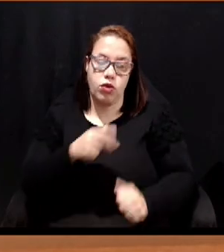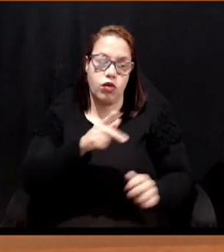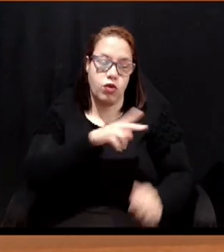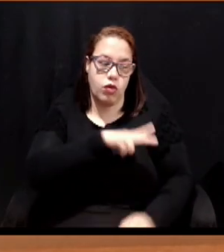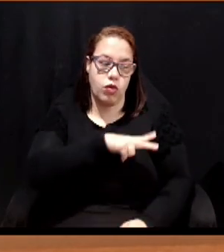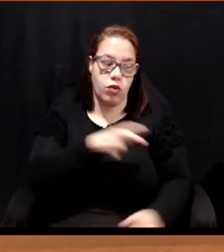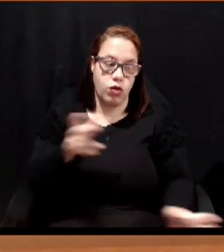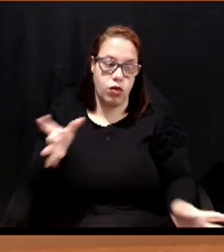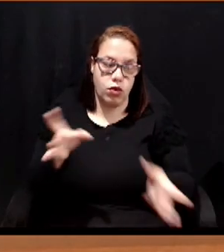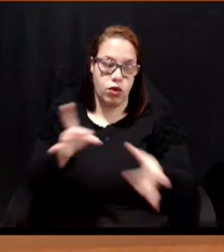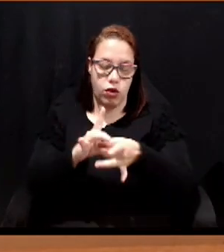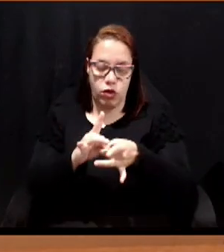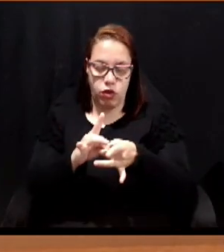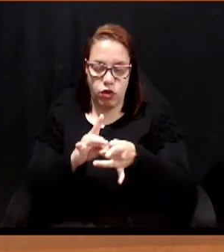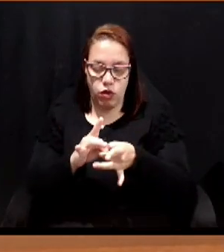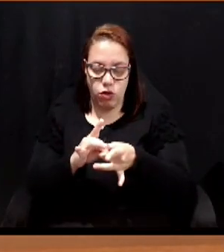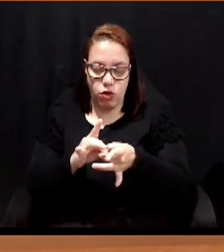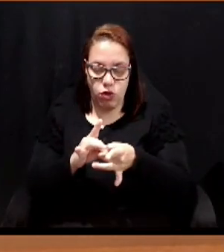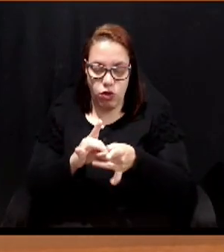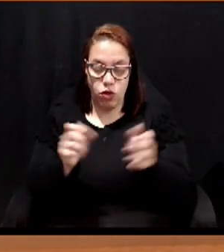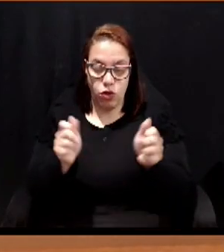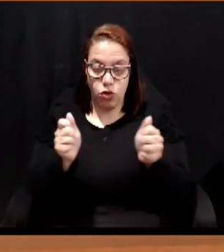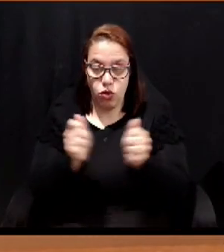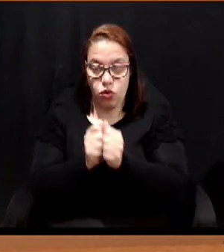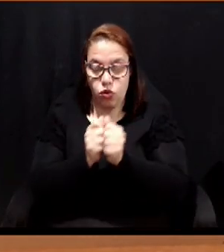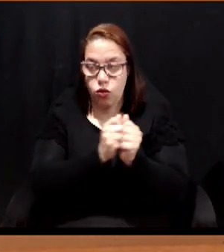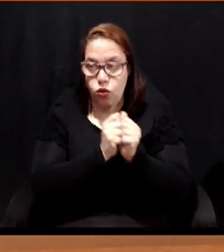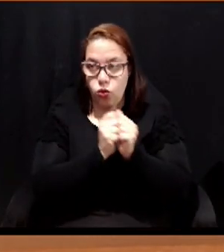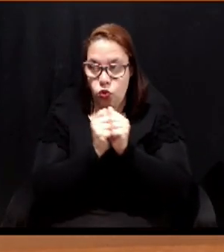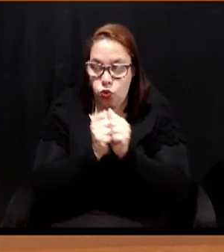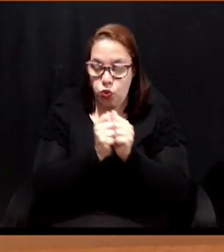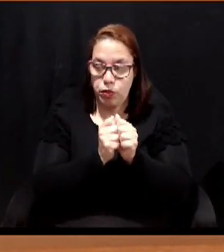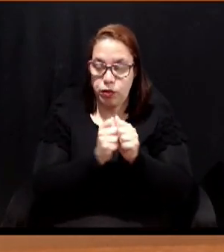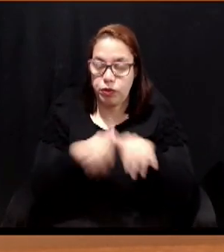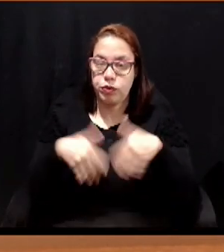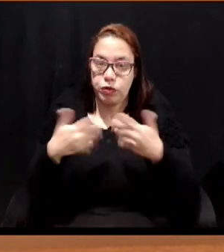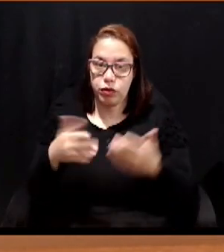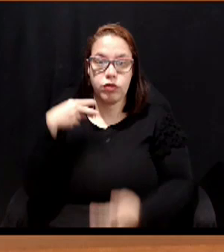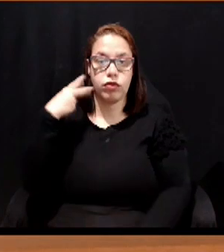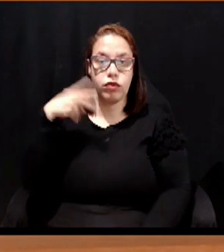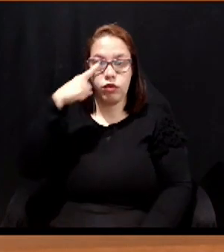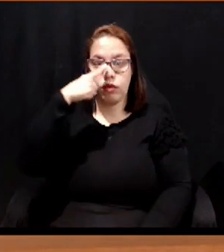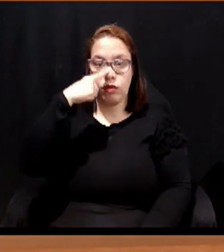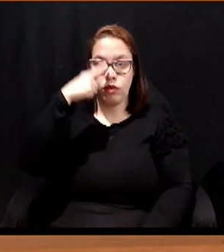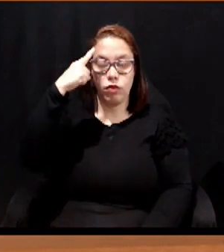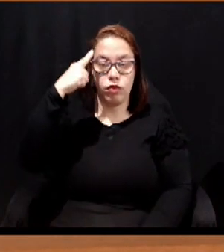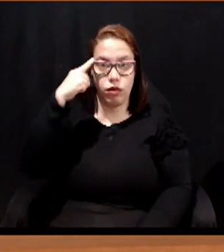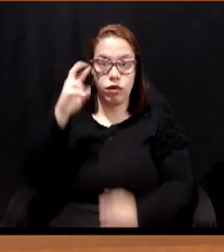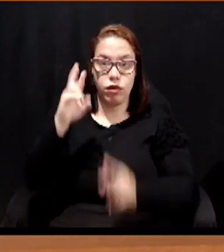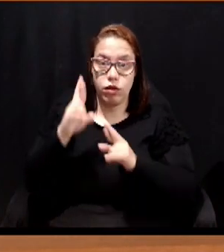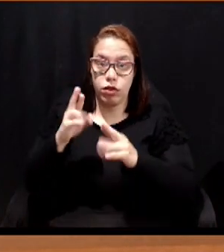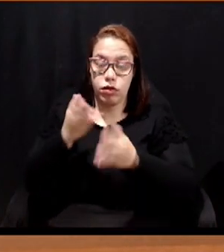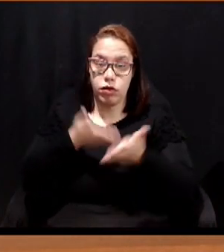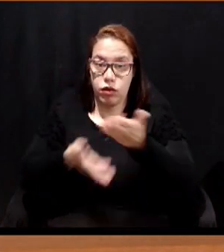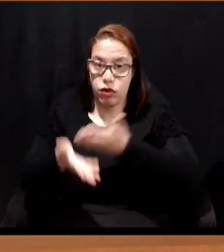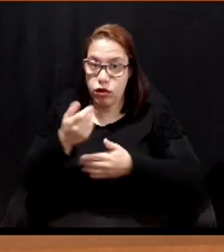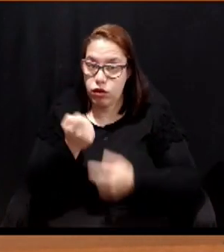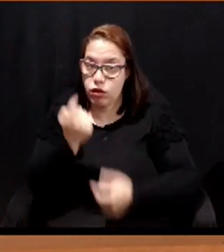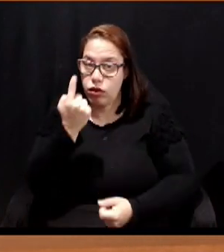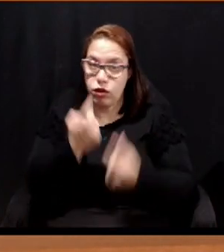na mesma linha, né? Então, dessa forma, vereadora Paola, eu espero ter transmitido um pouquinho do que